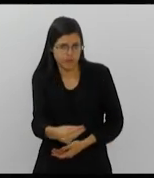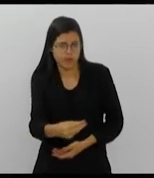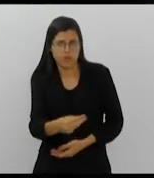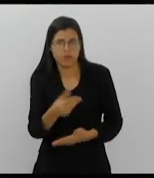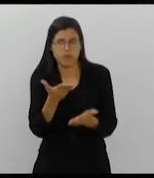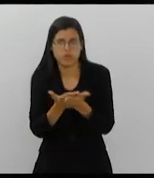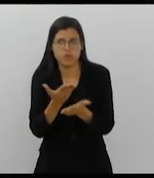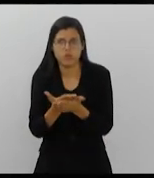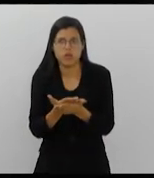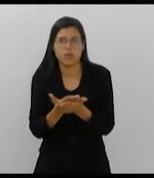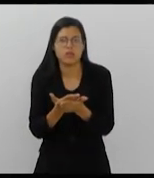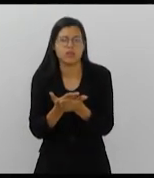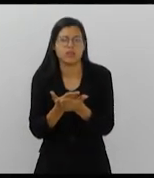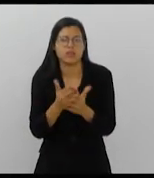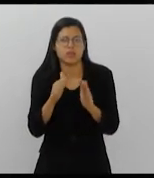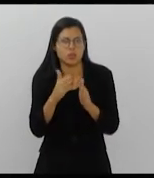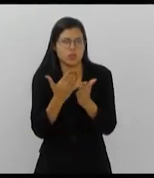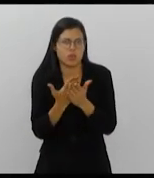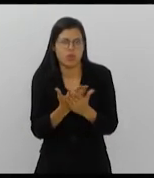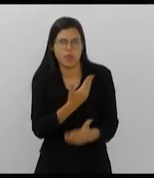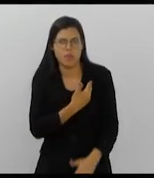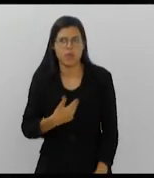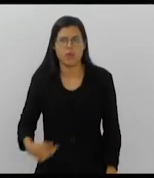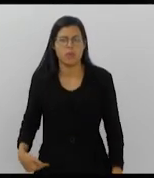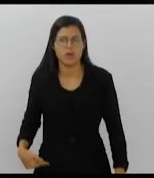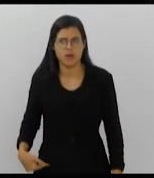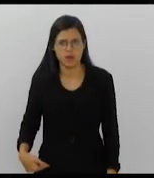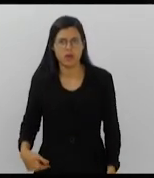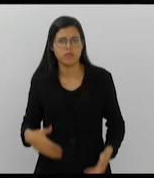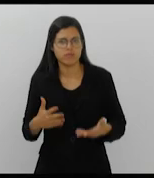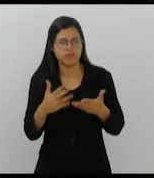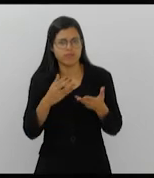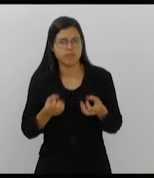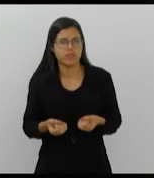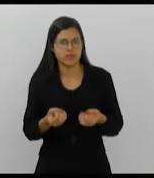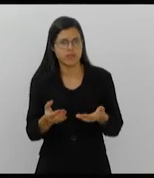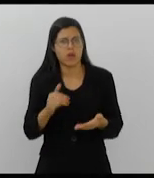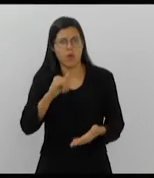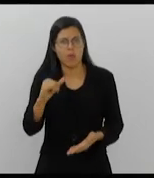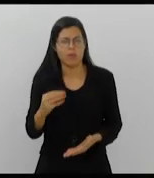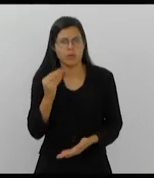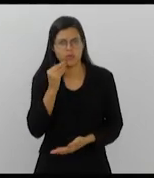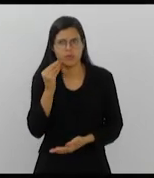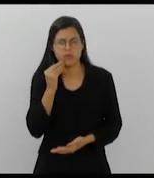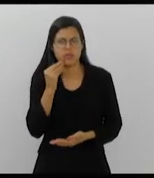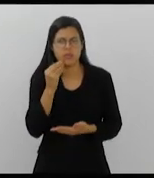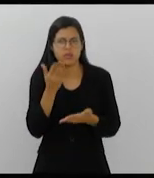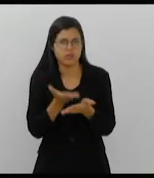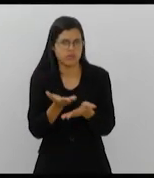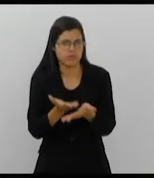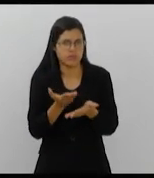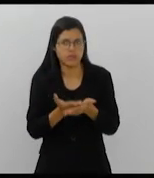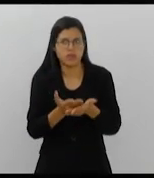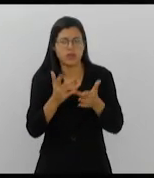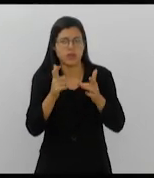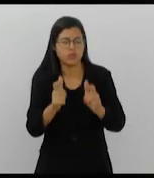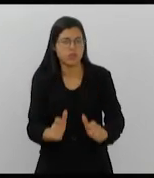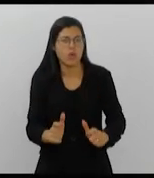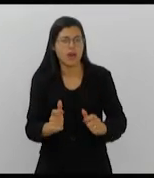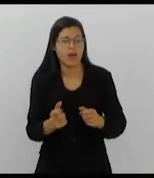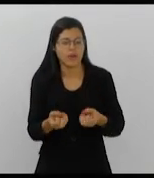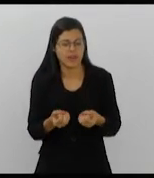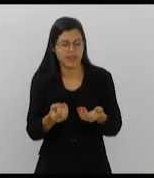estudassem em escolas públicas. Eu queria dar a oportunidade deles poderem estudar em locais que pudessem